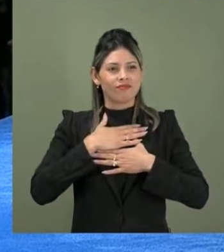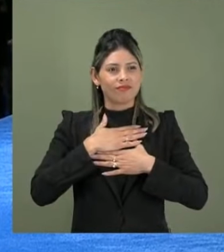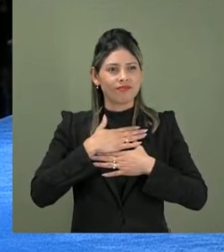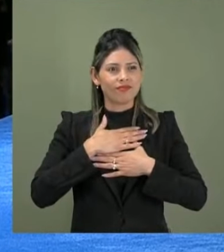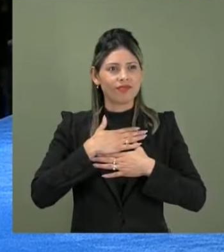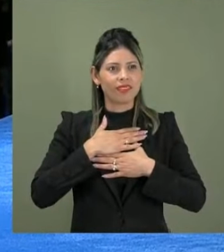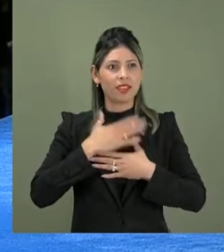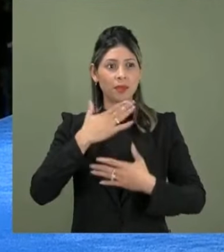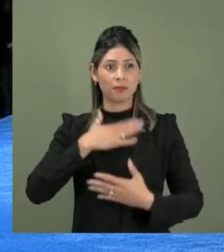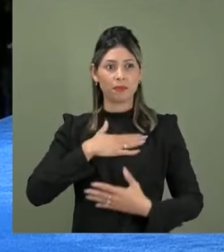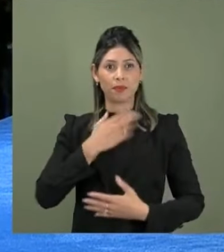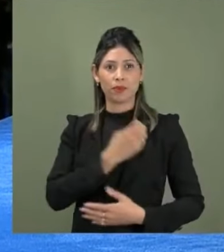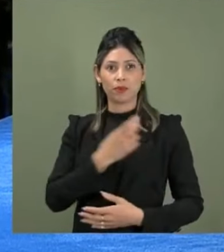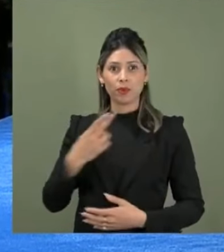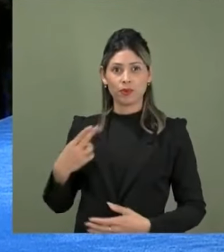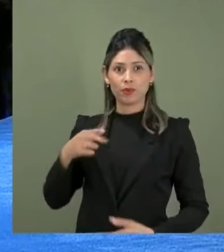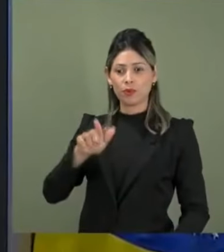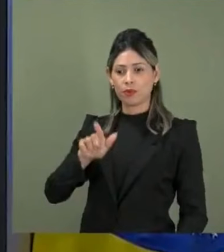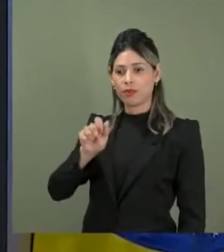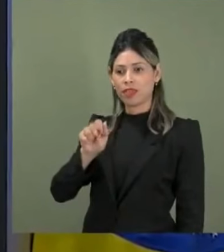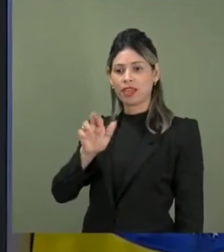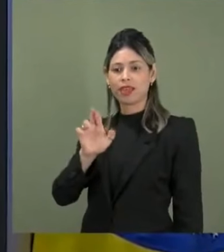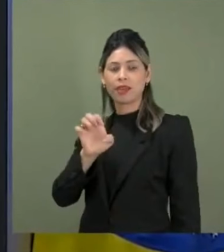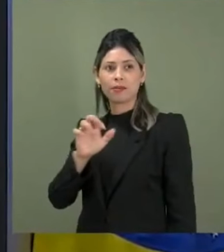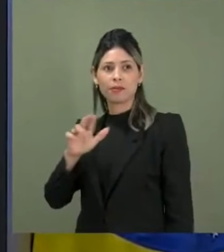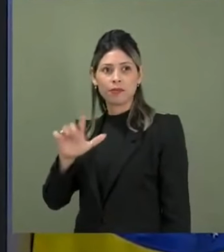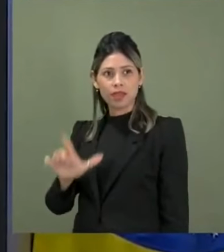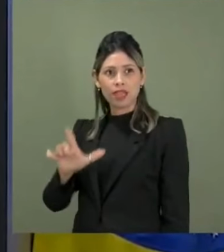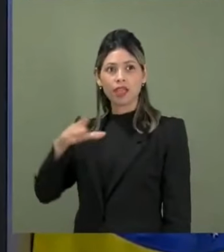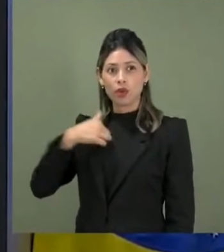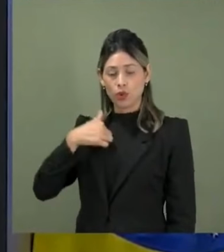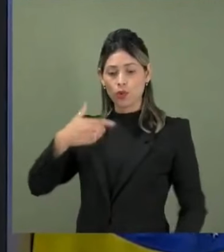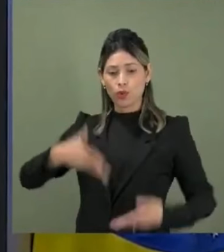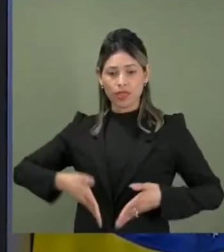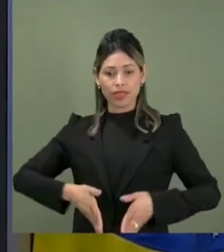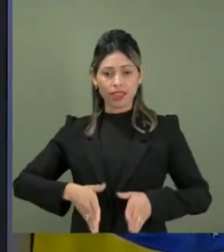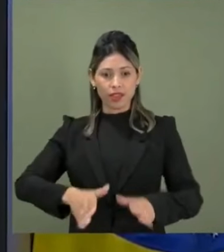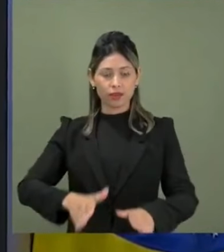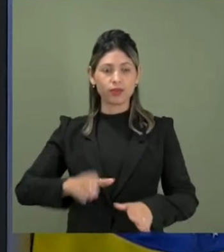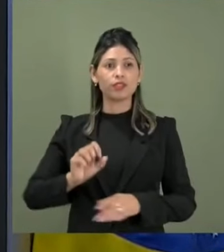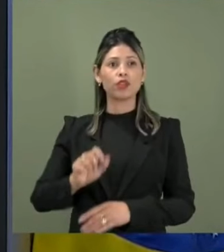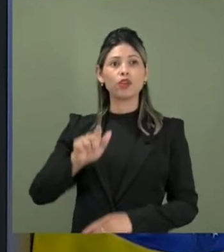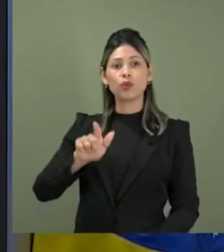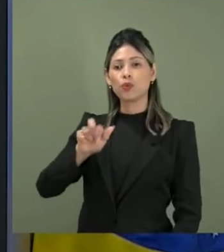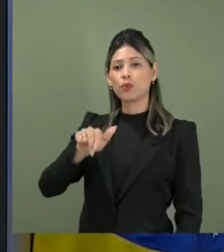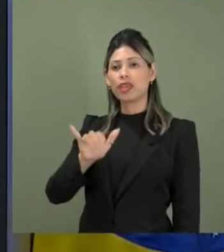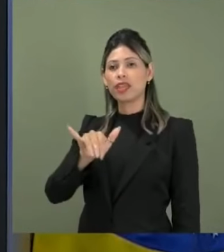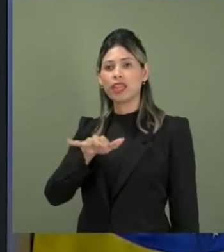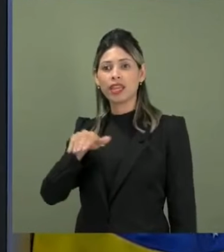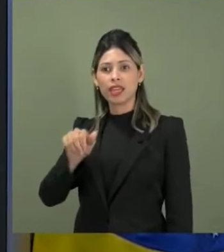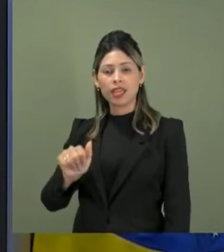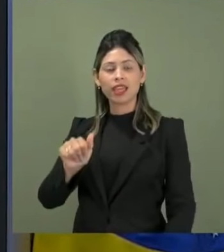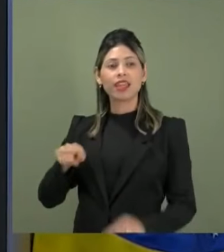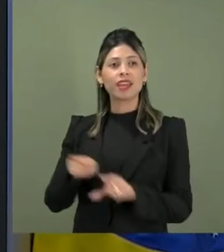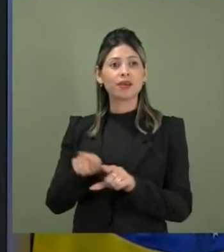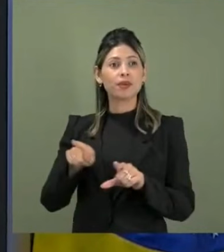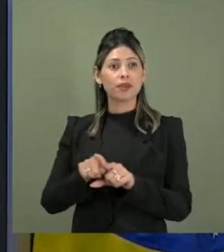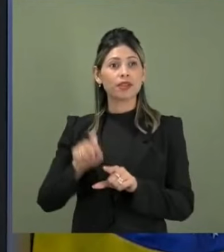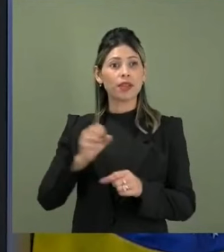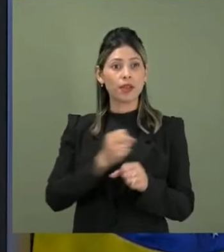Meu nome é Gabriel Waldmann. Eu nasci na Hungria, em Budapeste. E